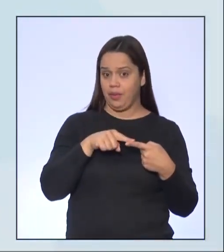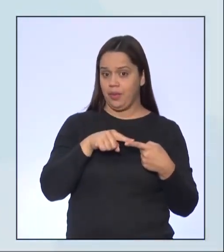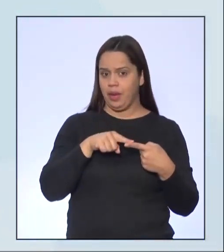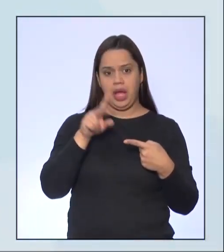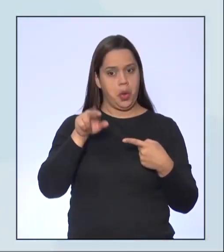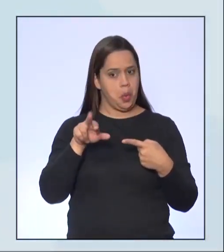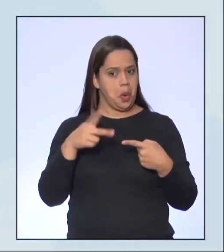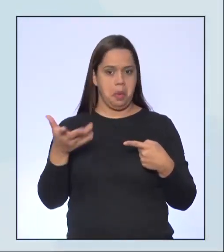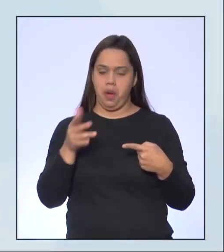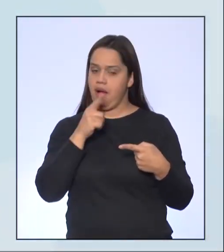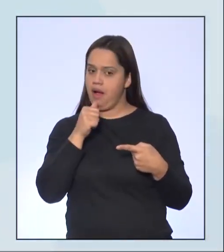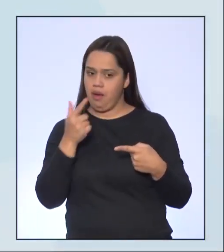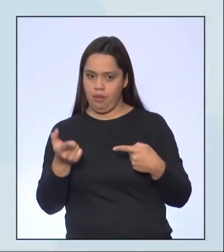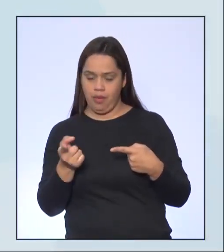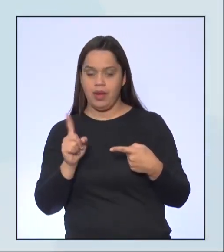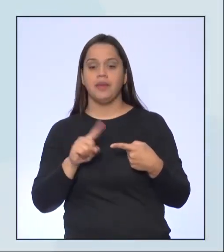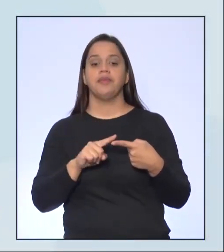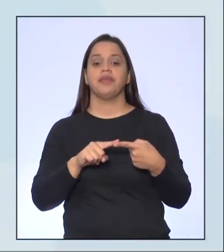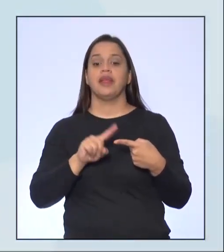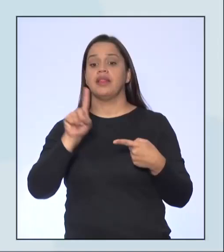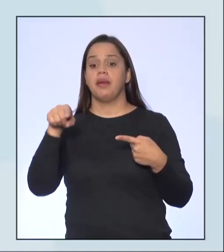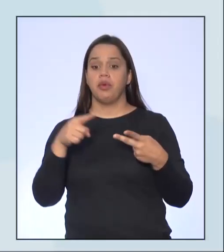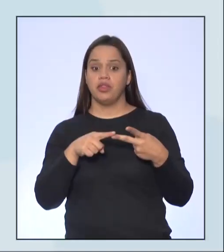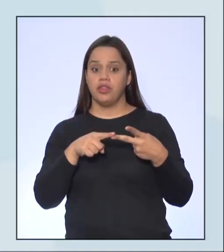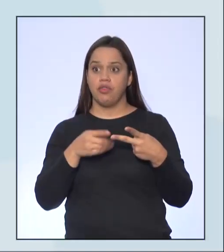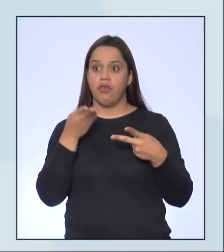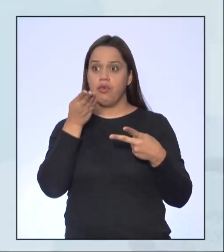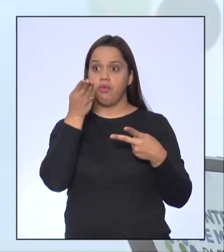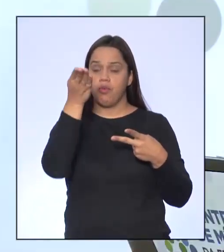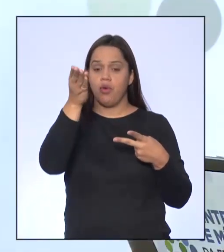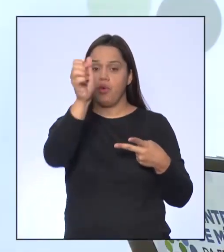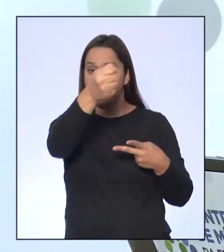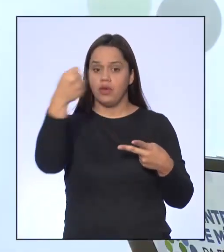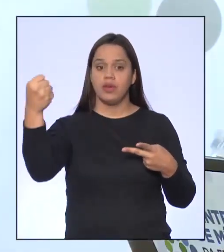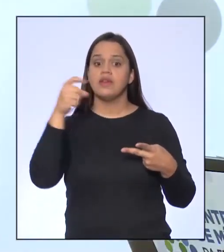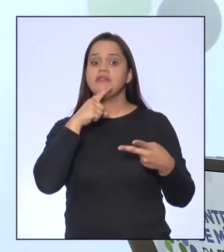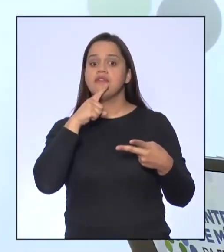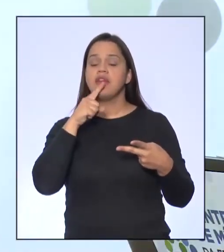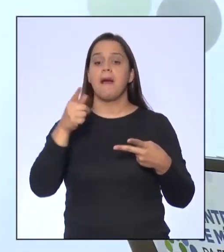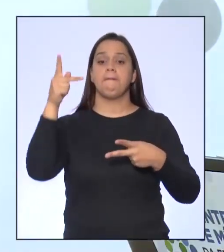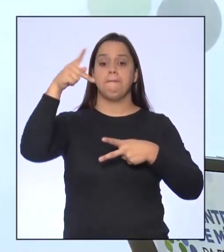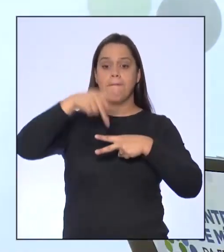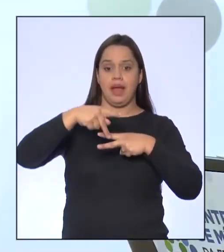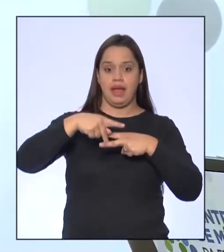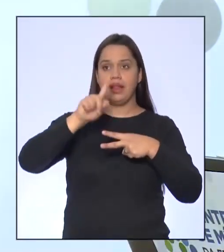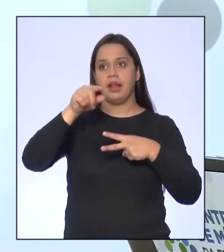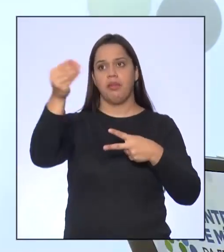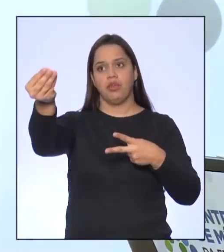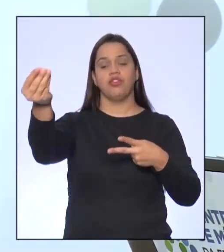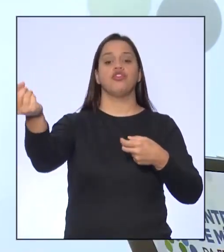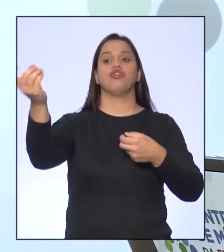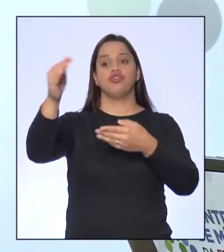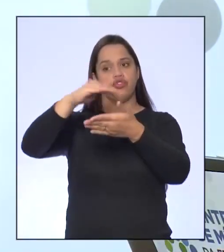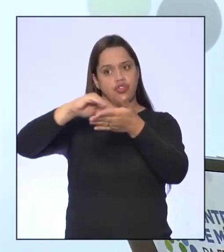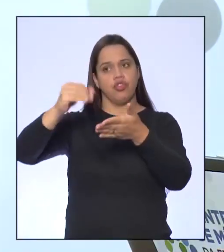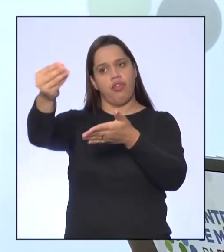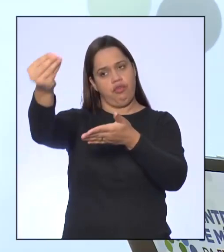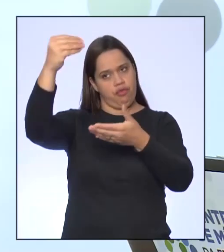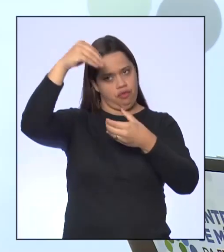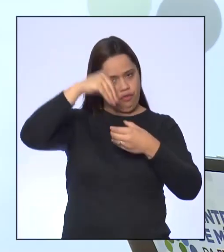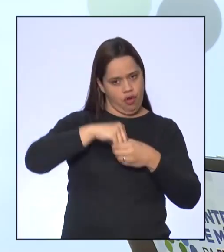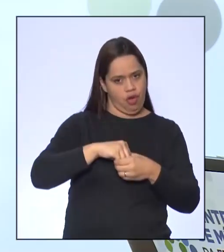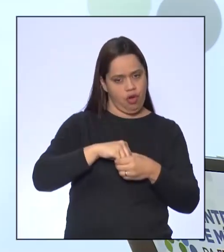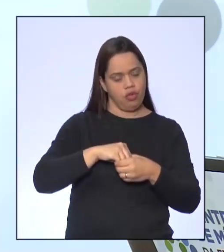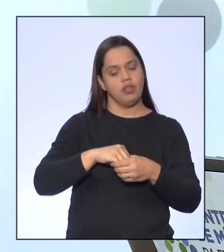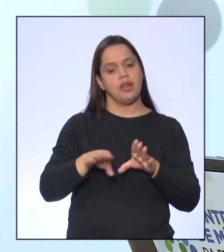substância. Ótimo. Depois, se eu colocar ela na geladeira sólida, e se eu tiro essa água líquida e aquecê-la